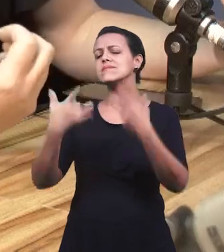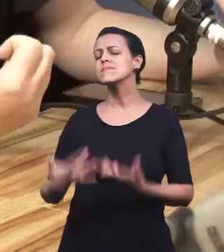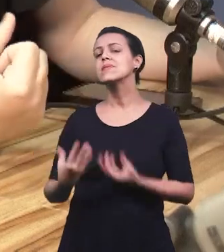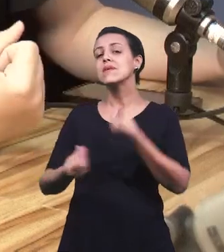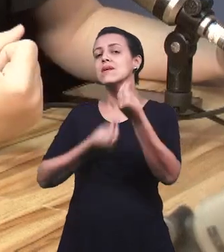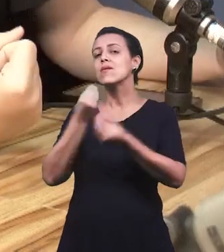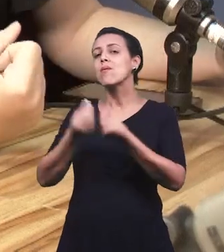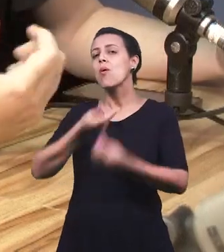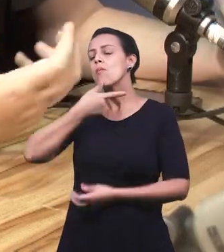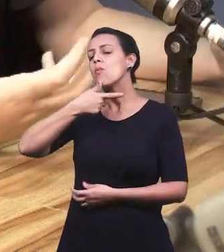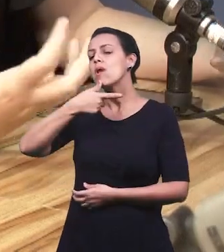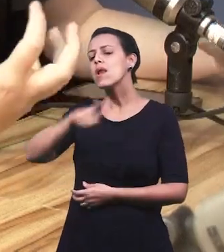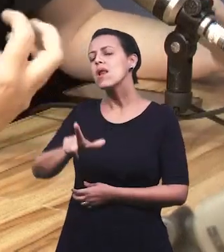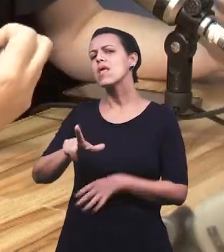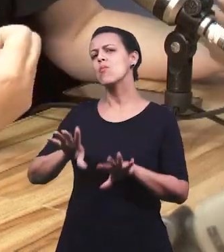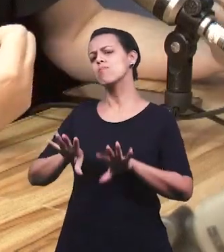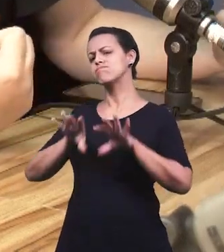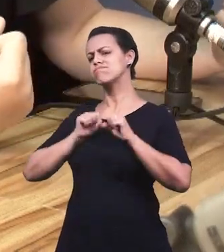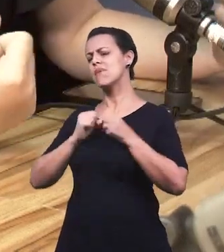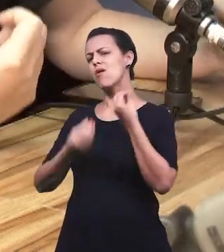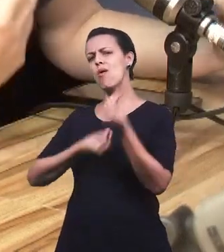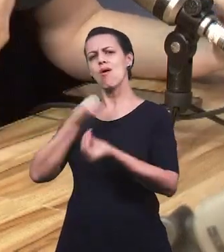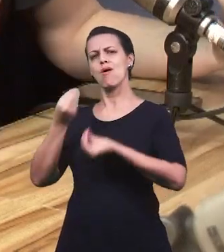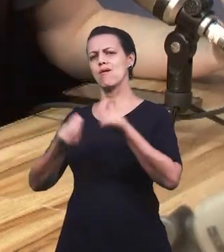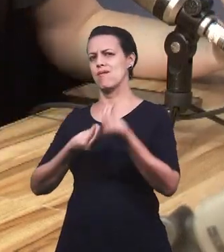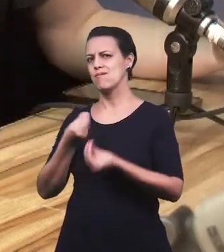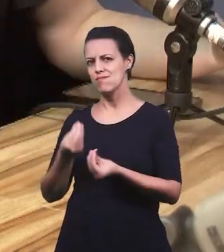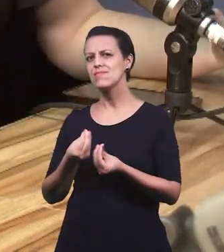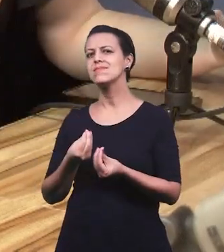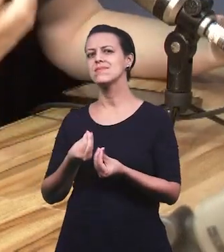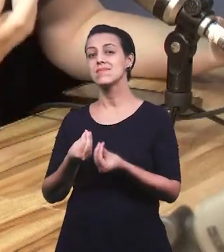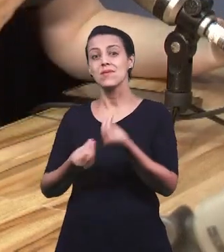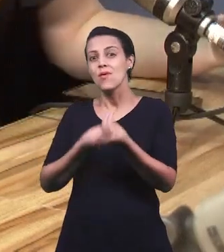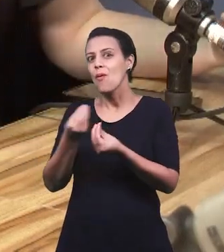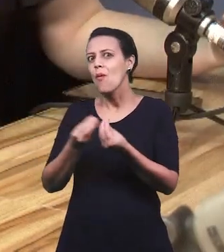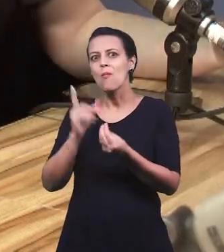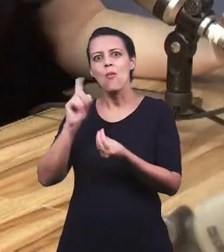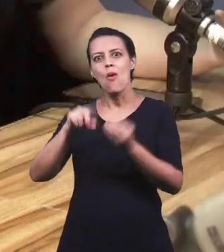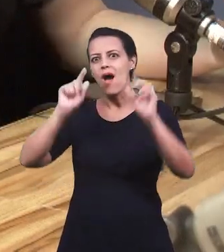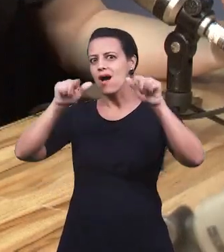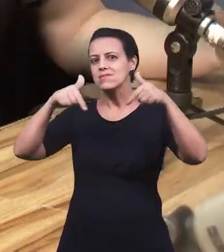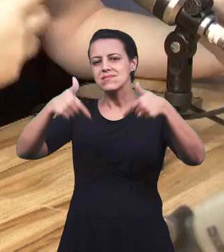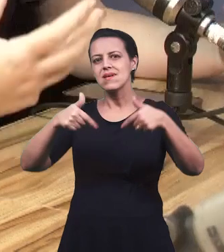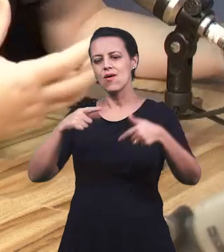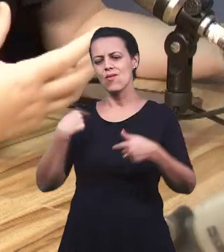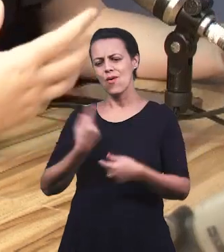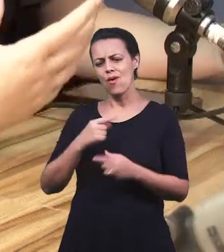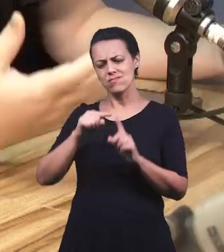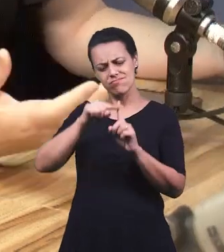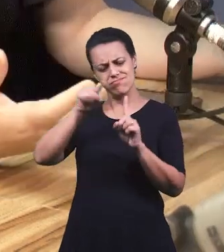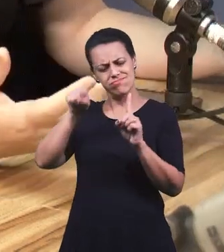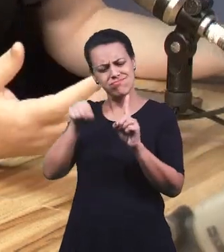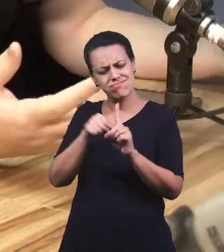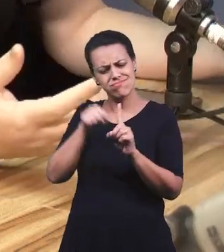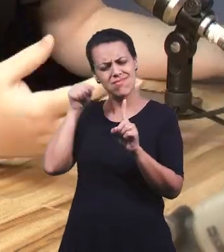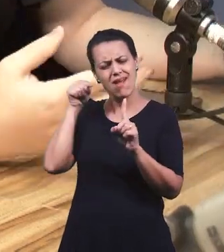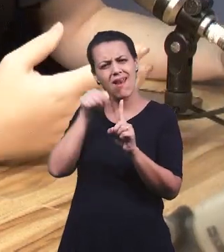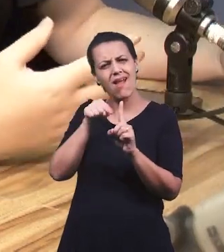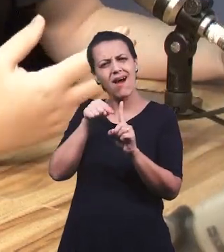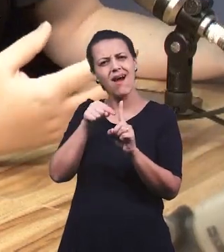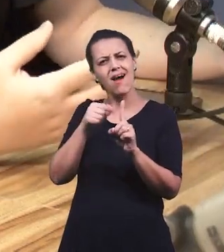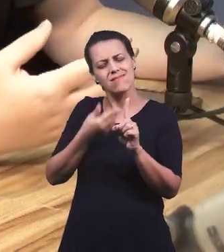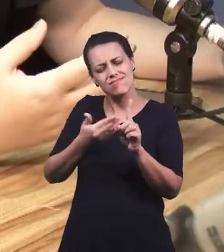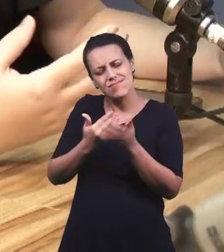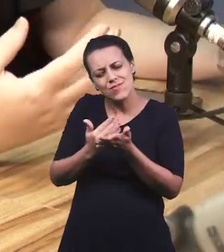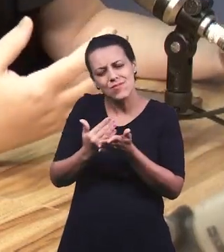aquisição da língua, da linguagem. Como é que forma isso para nós desde o ventre? A gente bateu um papo antes, né? A